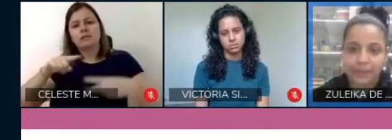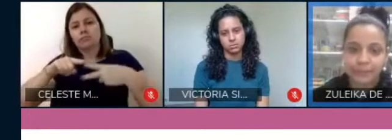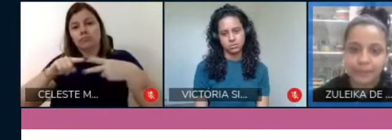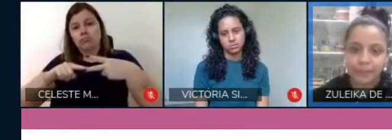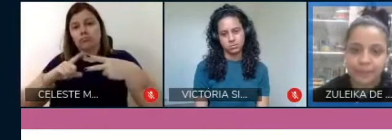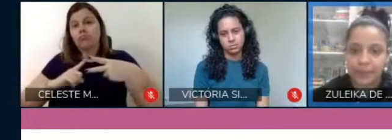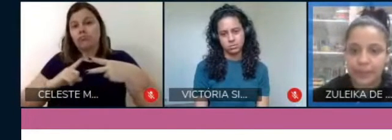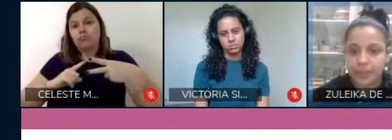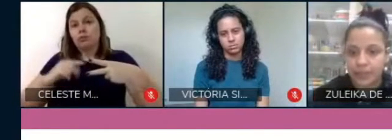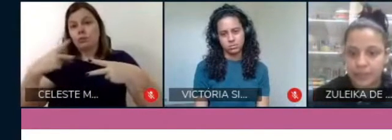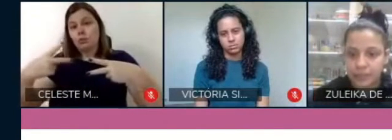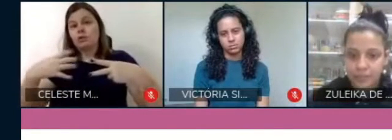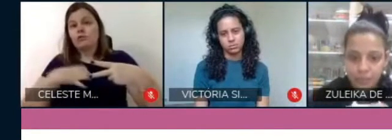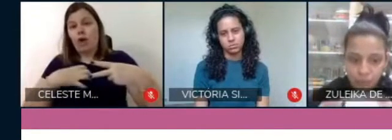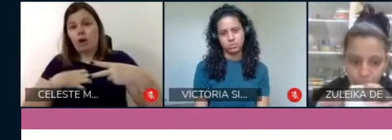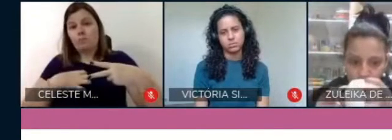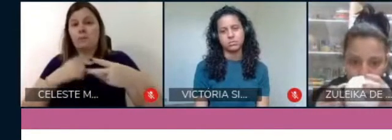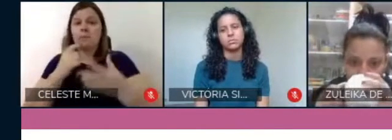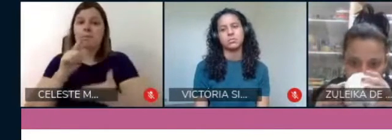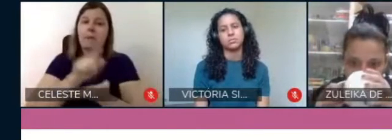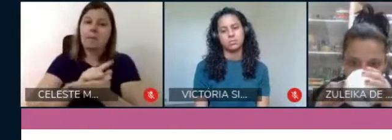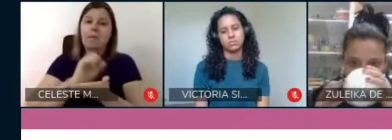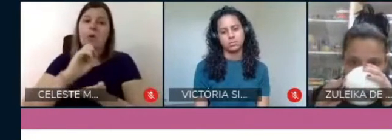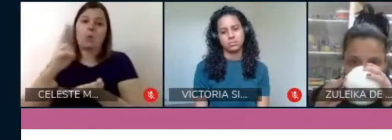formatos. Tá?